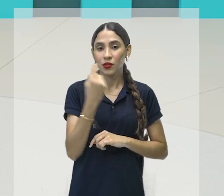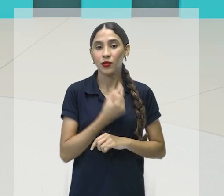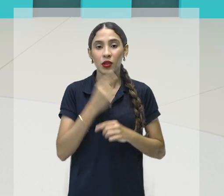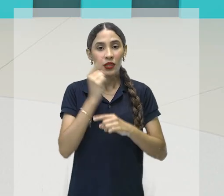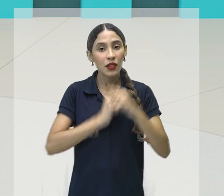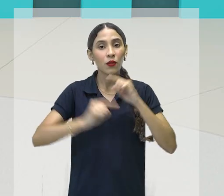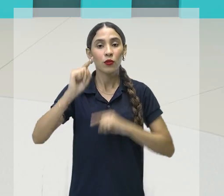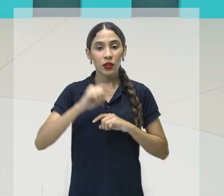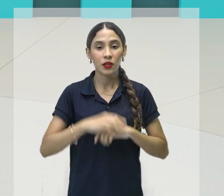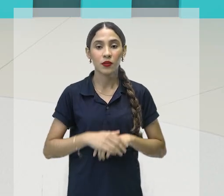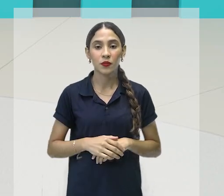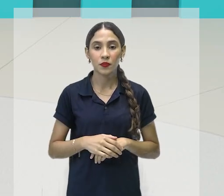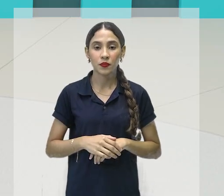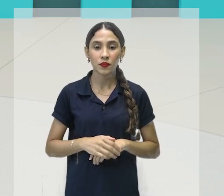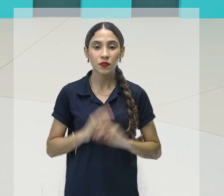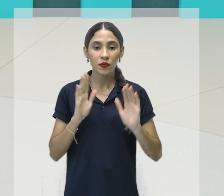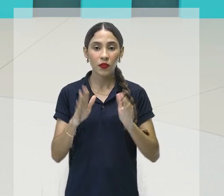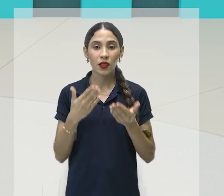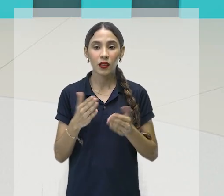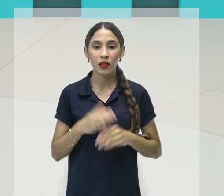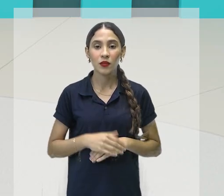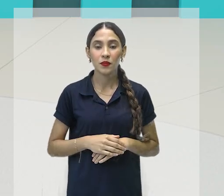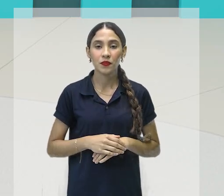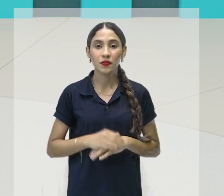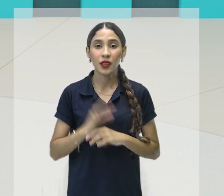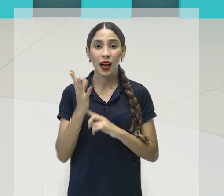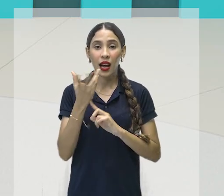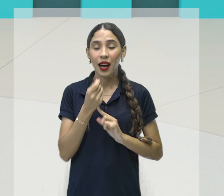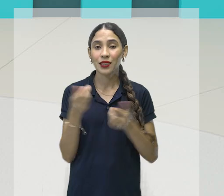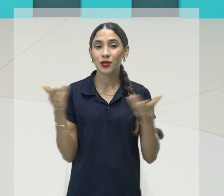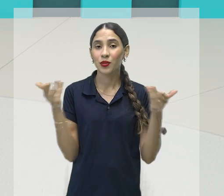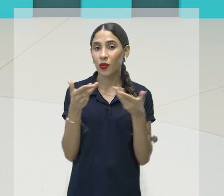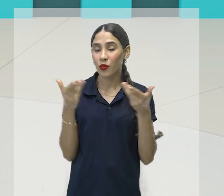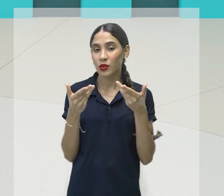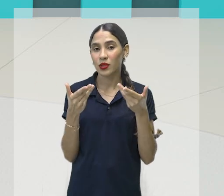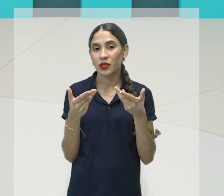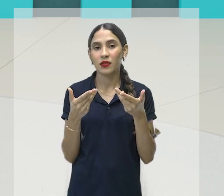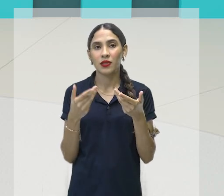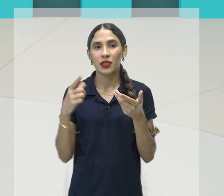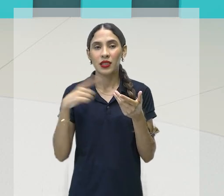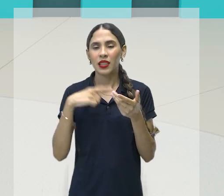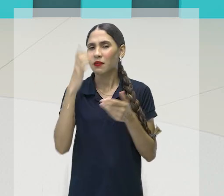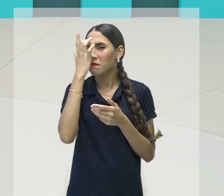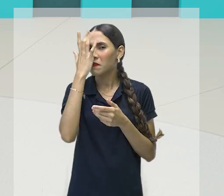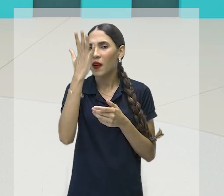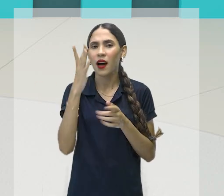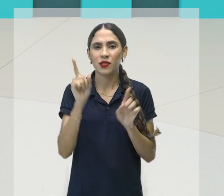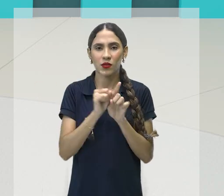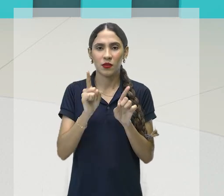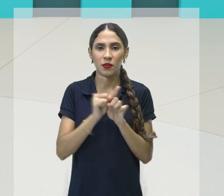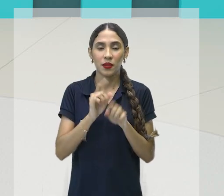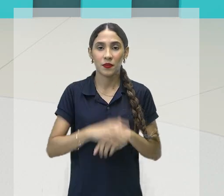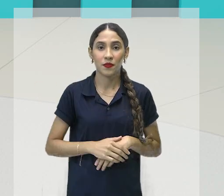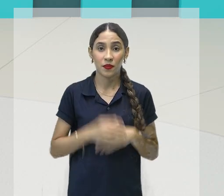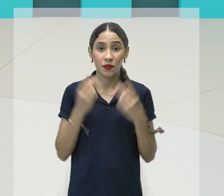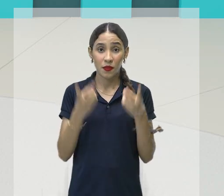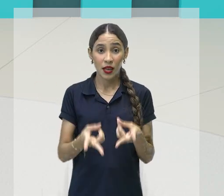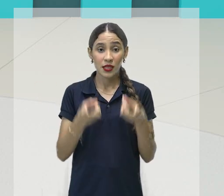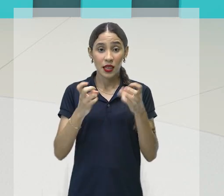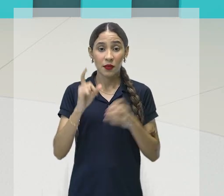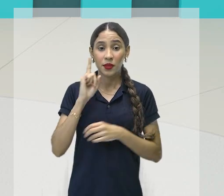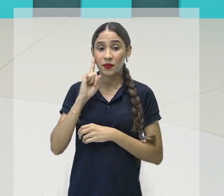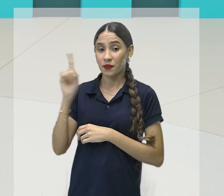vamos evoluindo. Então, essa arte hoje, ela está muito mais facilitada. Olha